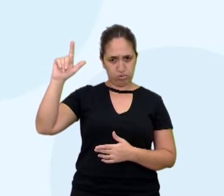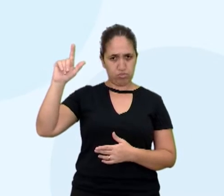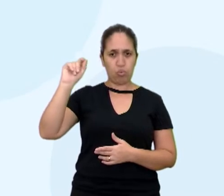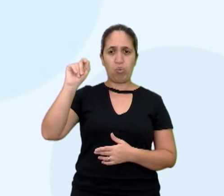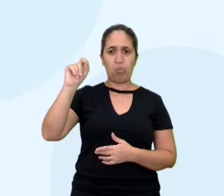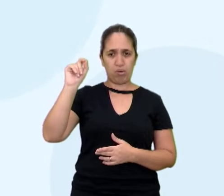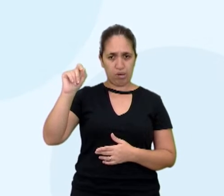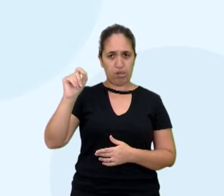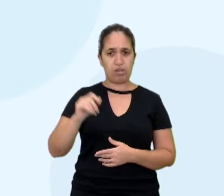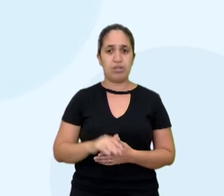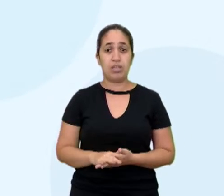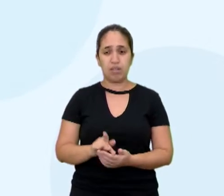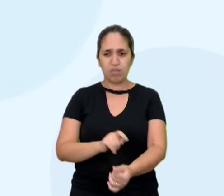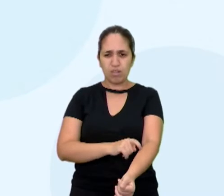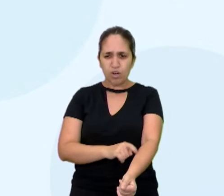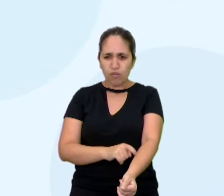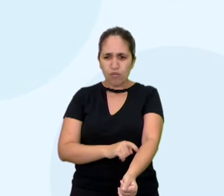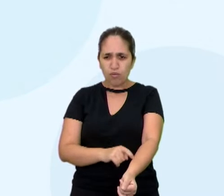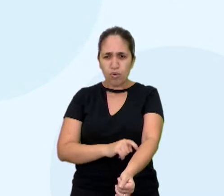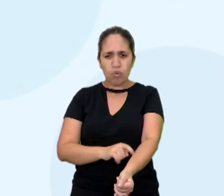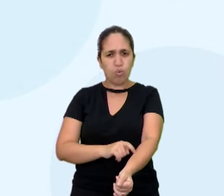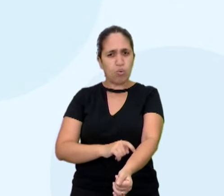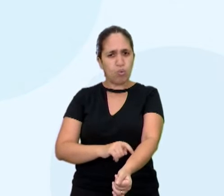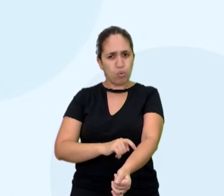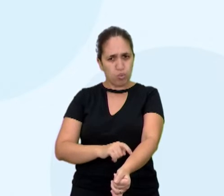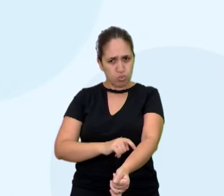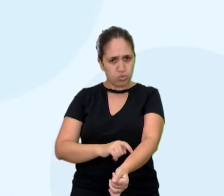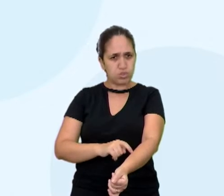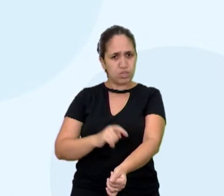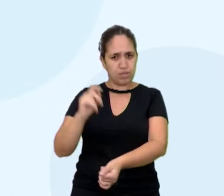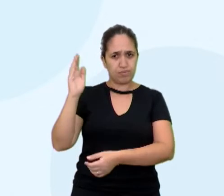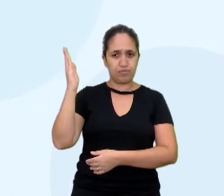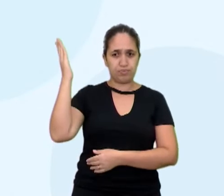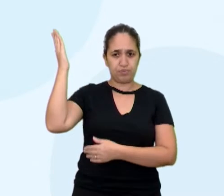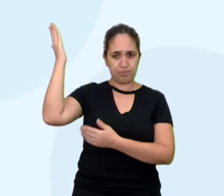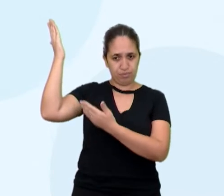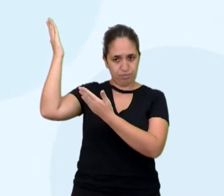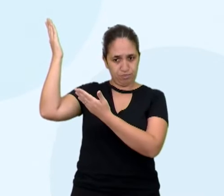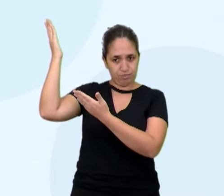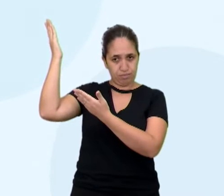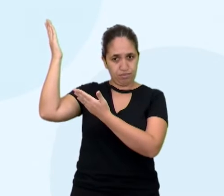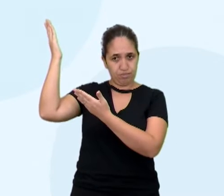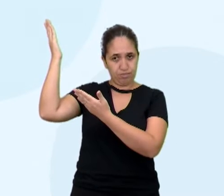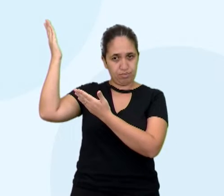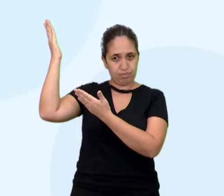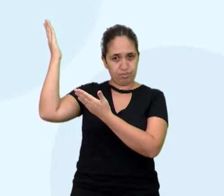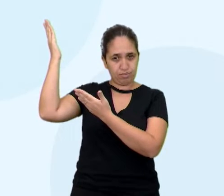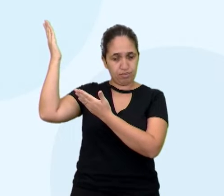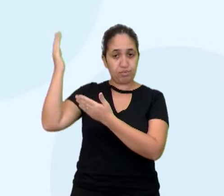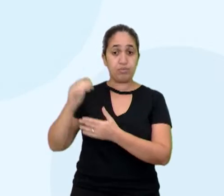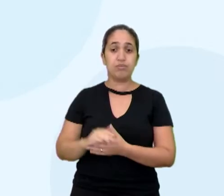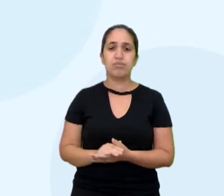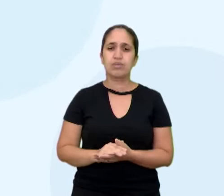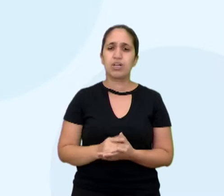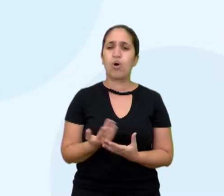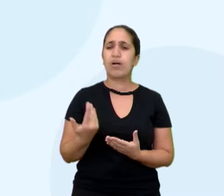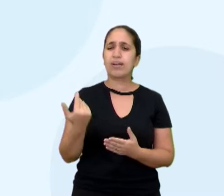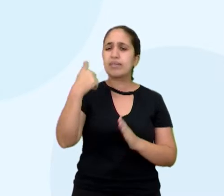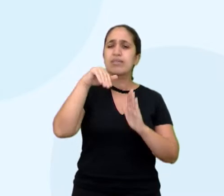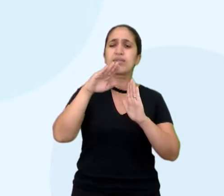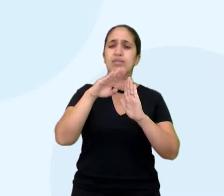a regulação nervosa, ou que a gente chama aí de reguladores nervosos. Dentre os